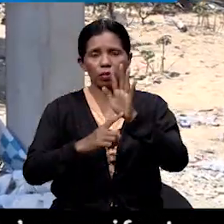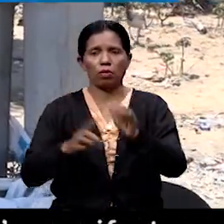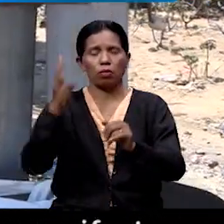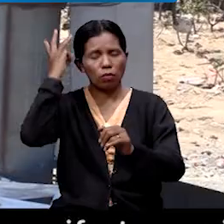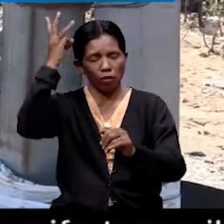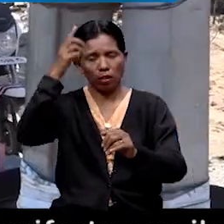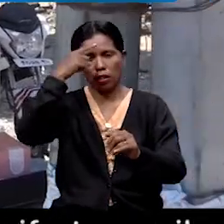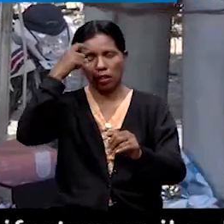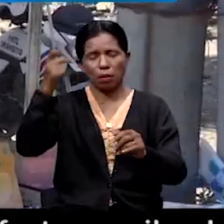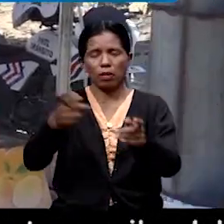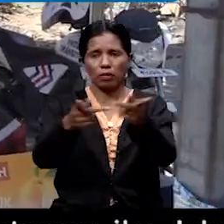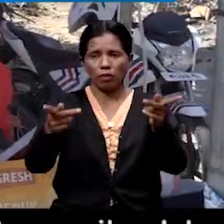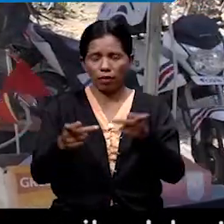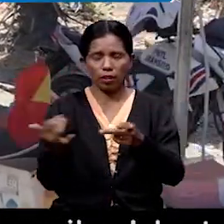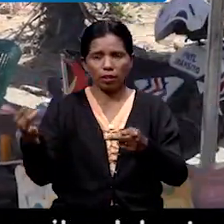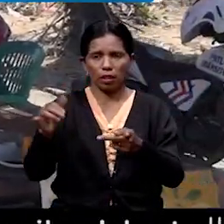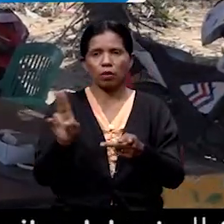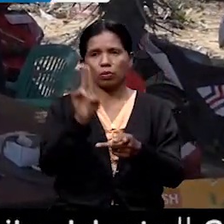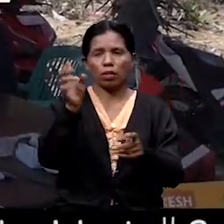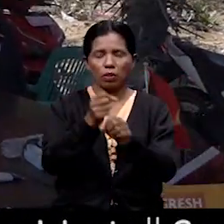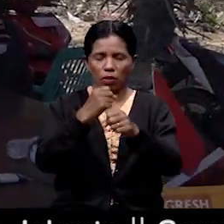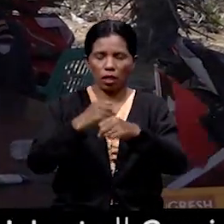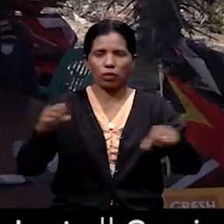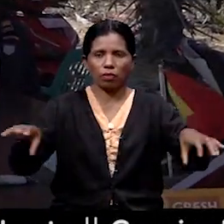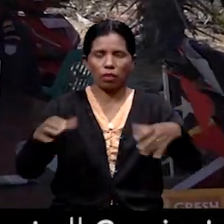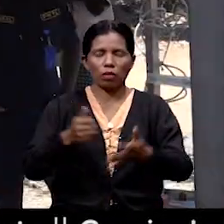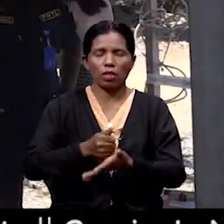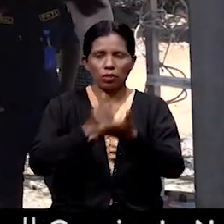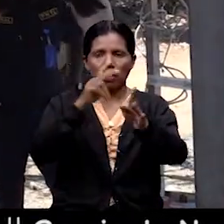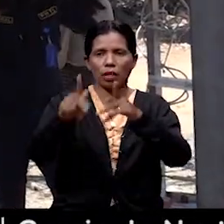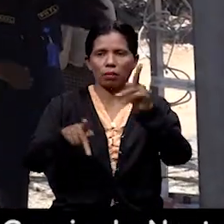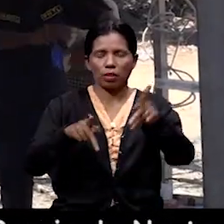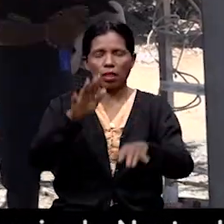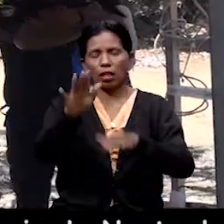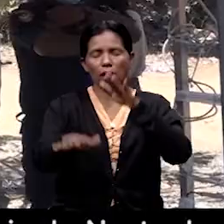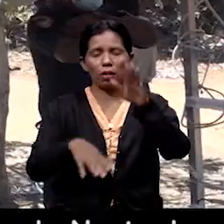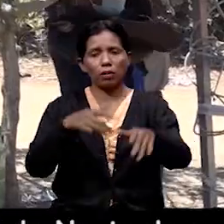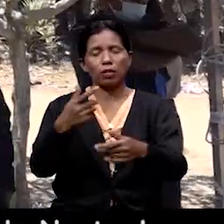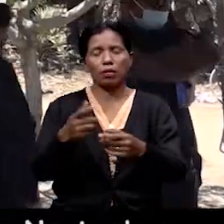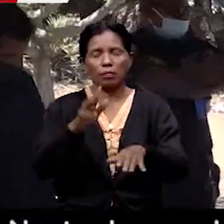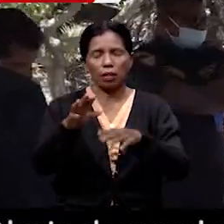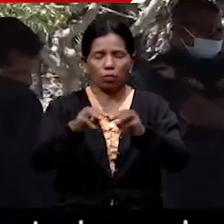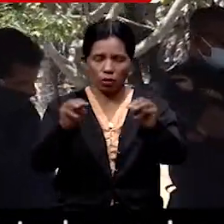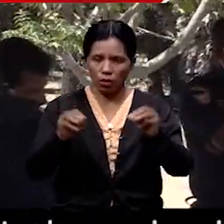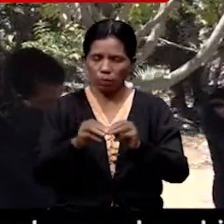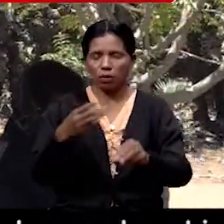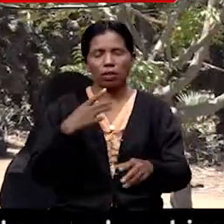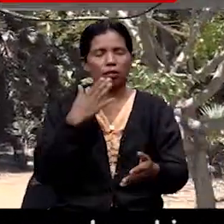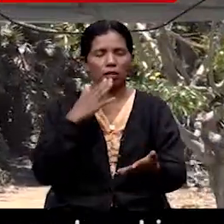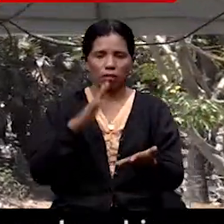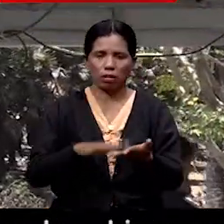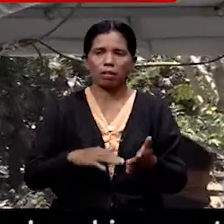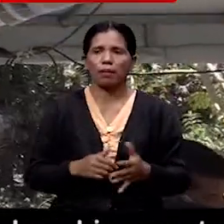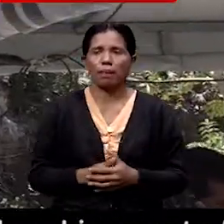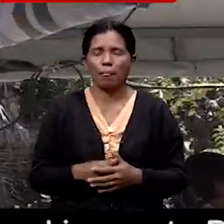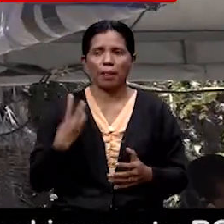tamba kondisaun fatin nebe sira uja hodi halo servisu atau atende sidadaun nebe halo movimentu bamai munisipiu Ladiak. Amne dificultari